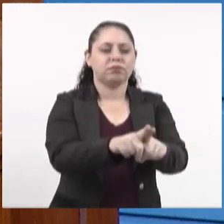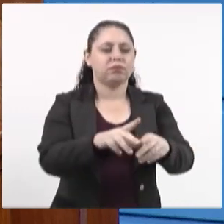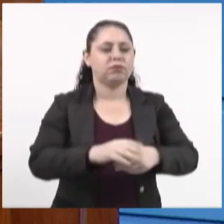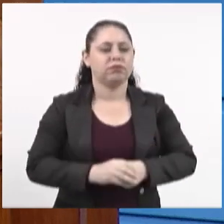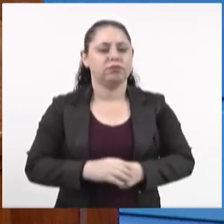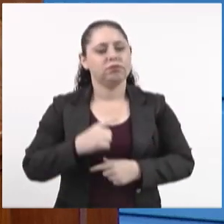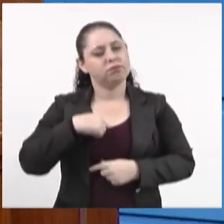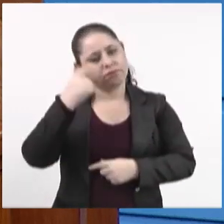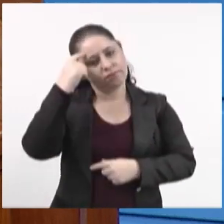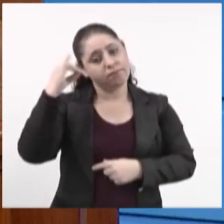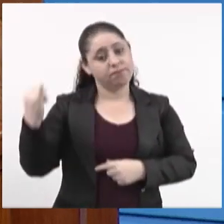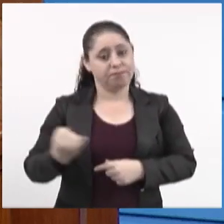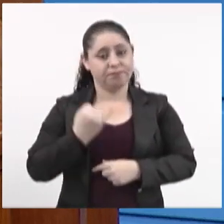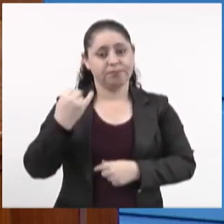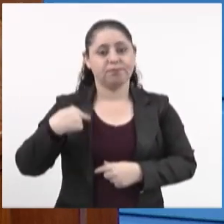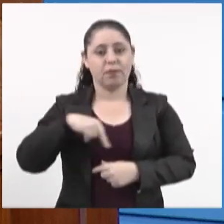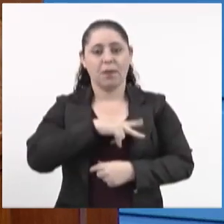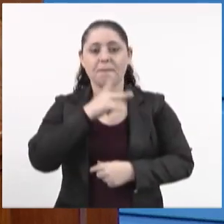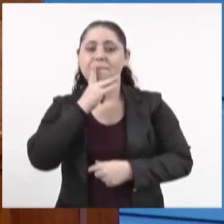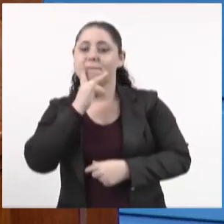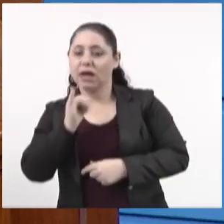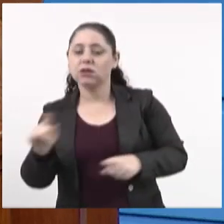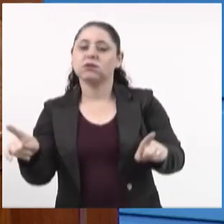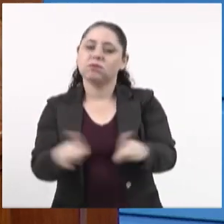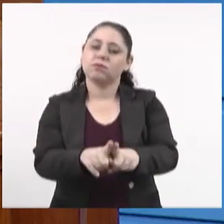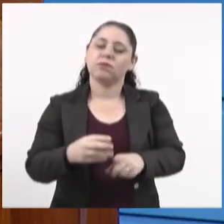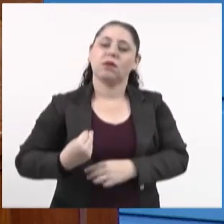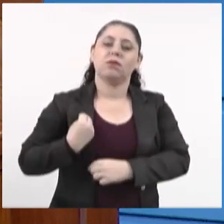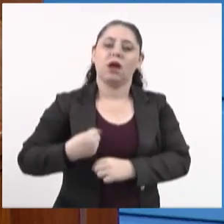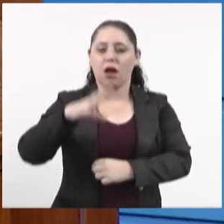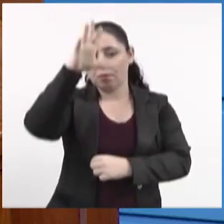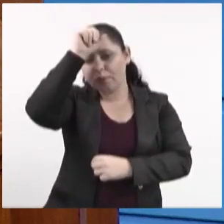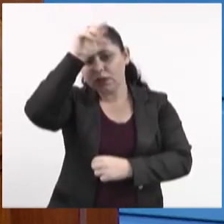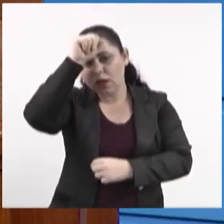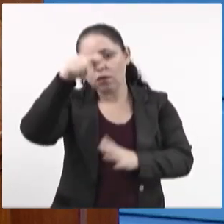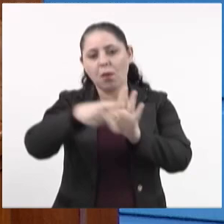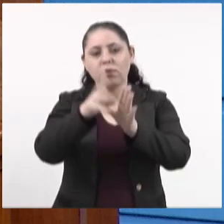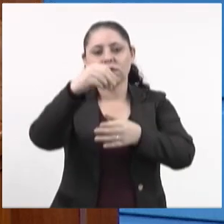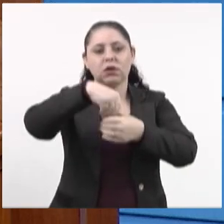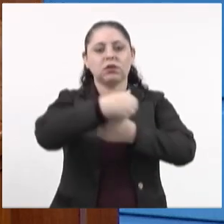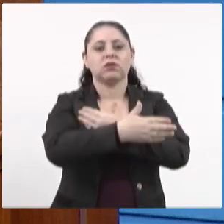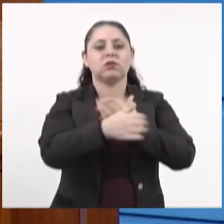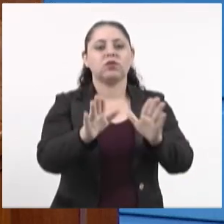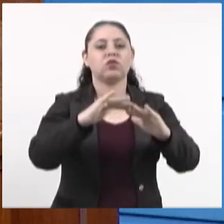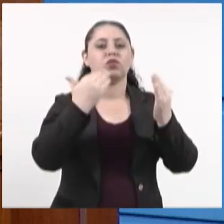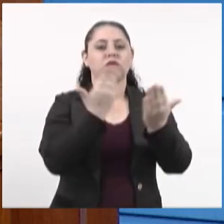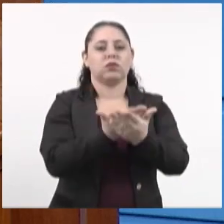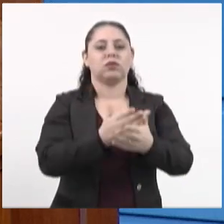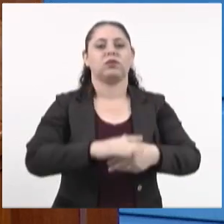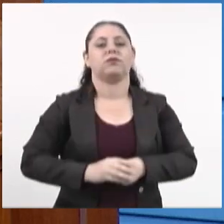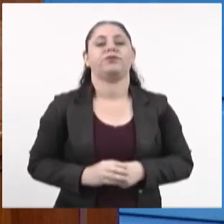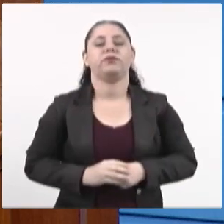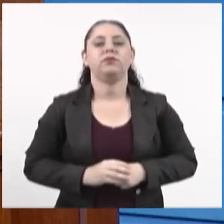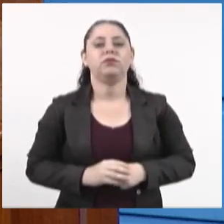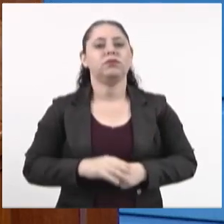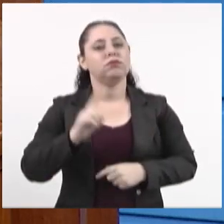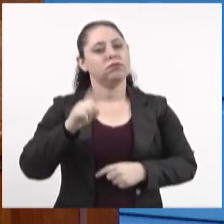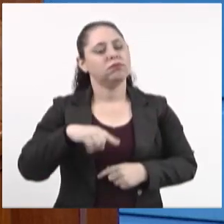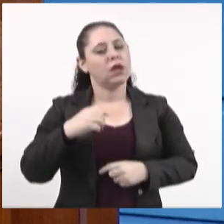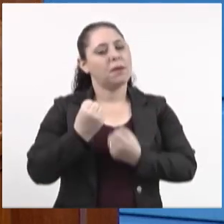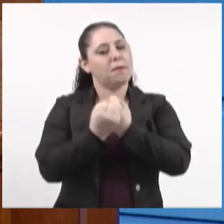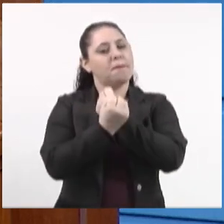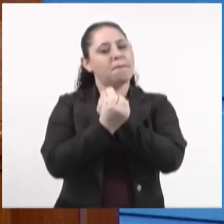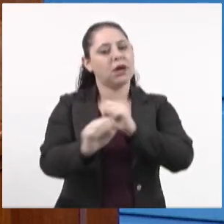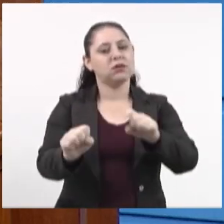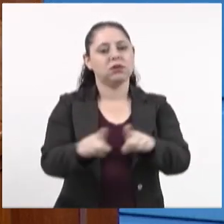Então, eu acho muito importante que os pais façam parte aí do aprendizado dos filhos dentro de sala de aula. E, dessa forma, a gente